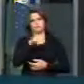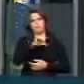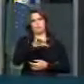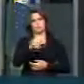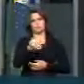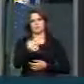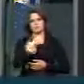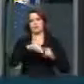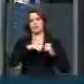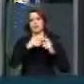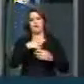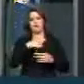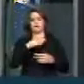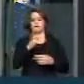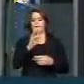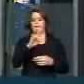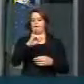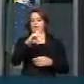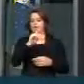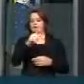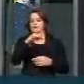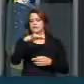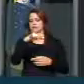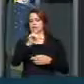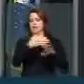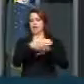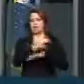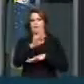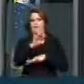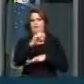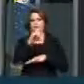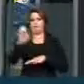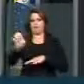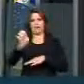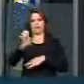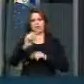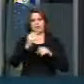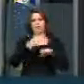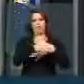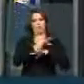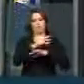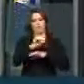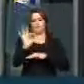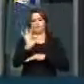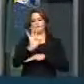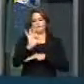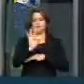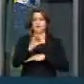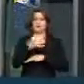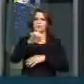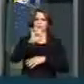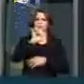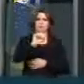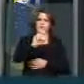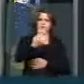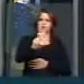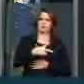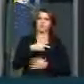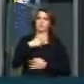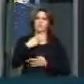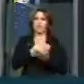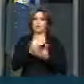em Feira de Santana, Bahia. Ingressou na Ordem dos Frades Menores Capuchinhos em fevereiro de 1985